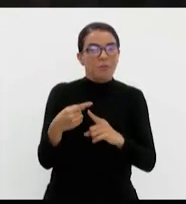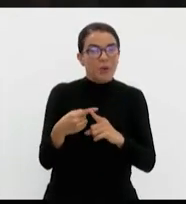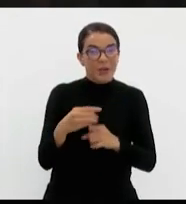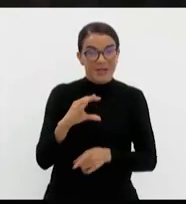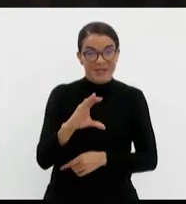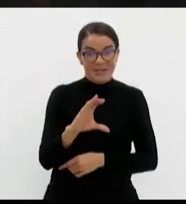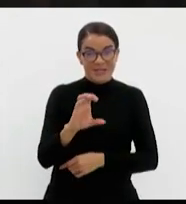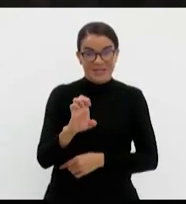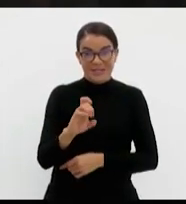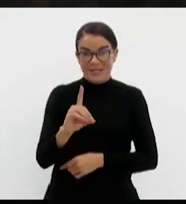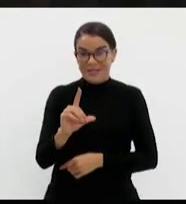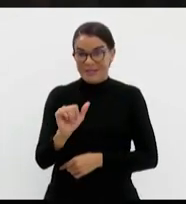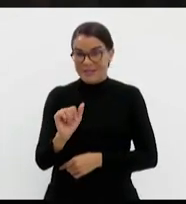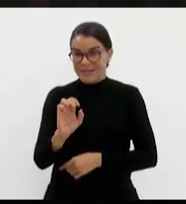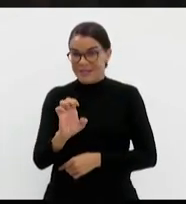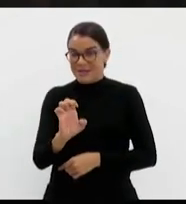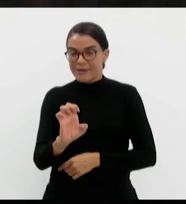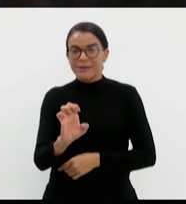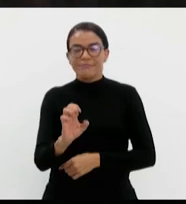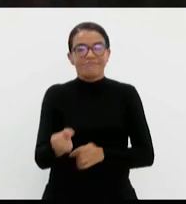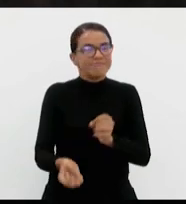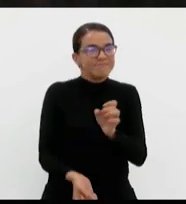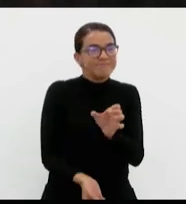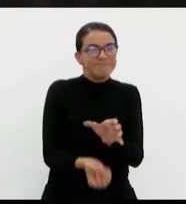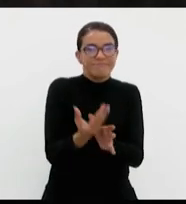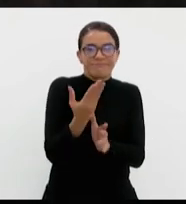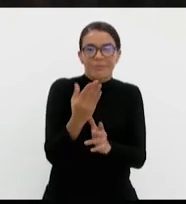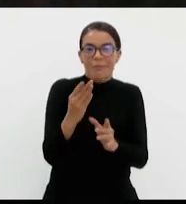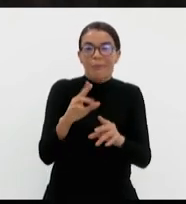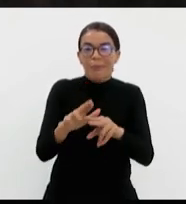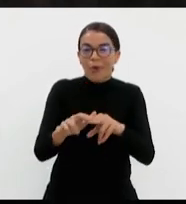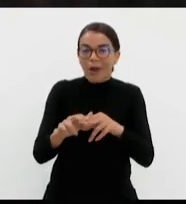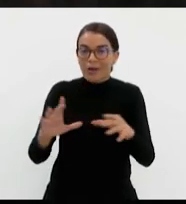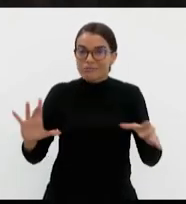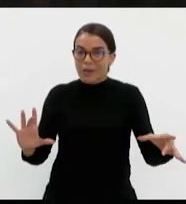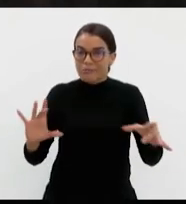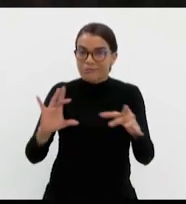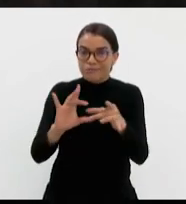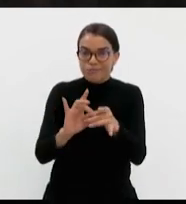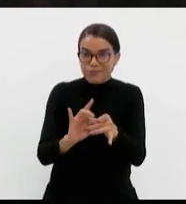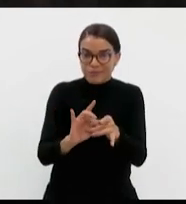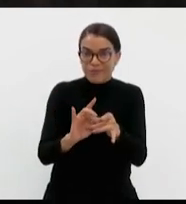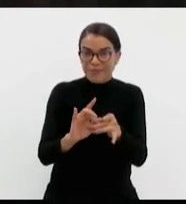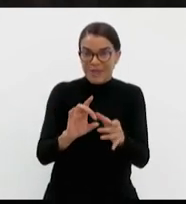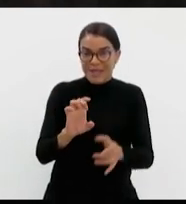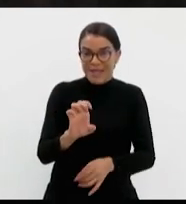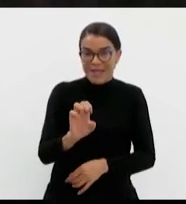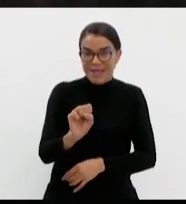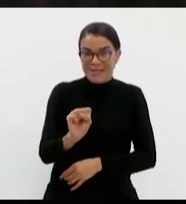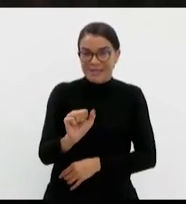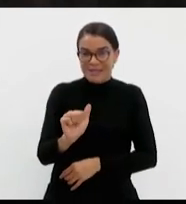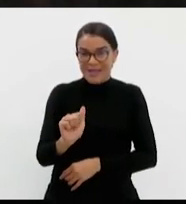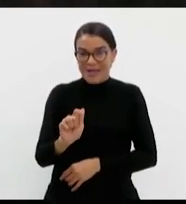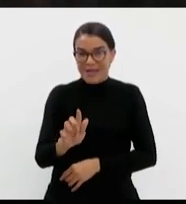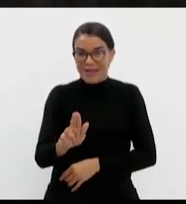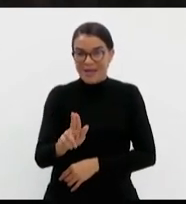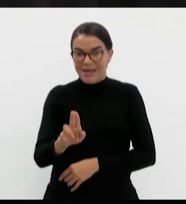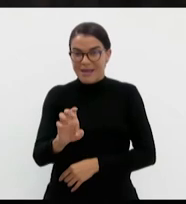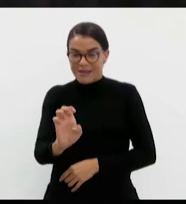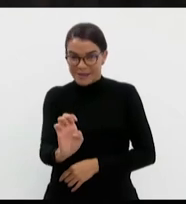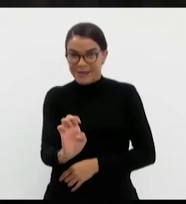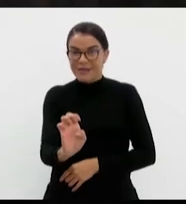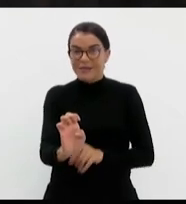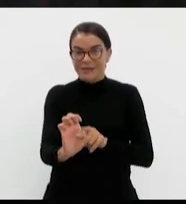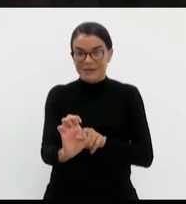SEDAE nasceu da fusão da ESAG, do antigo do Estado de Guanabara, na